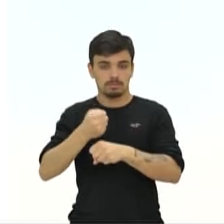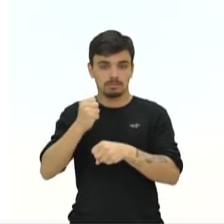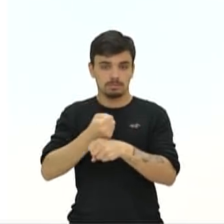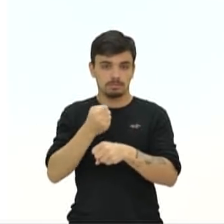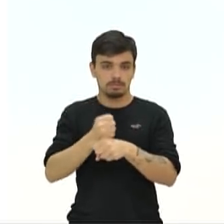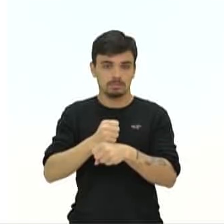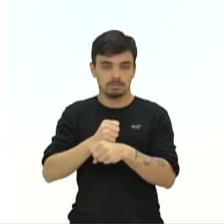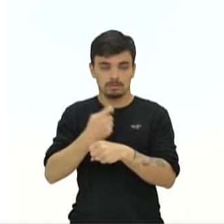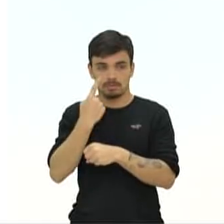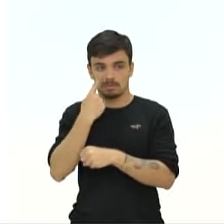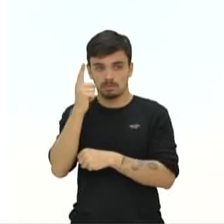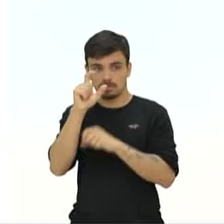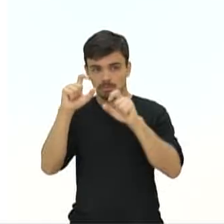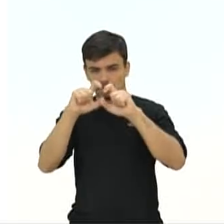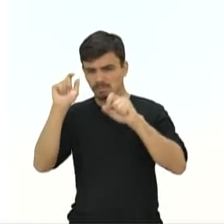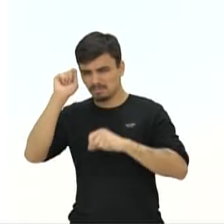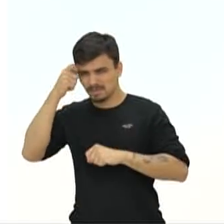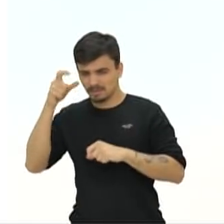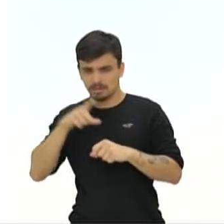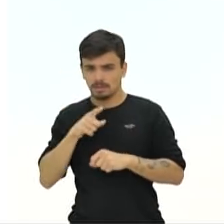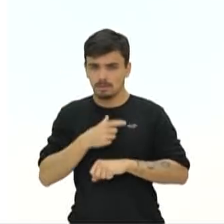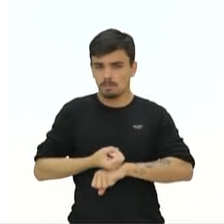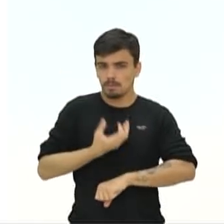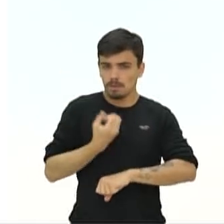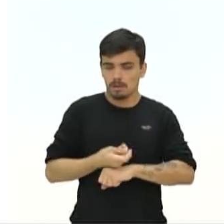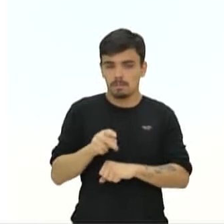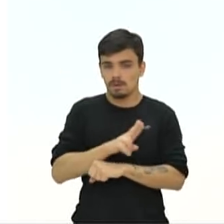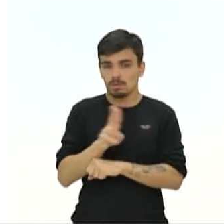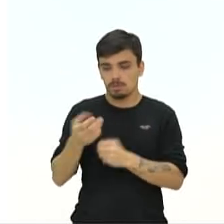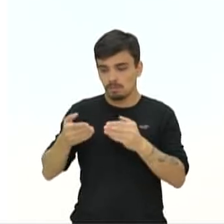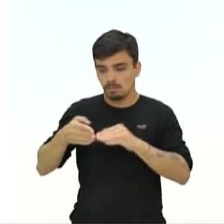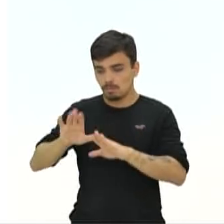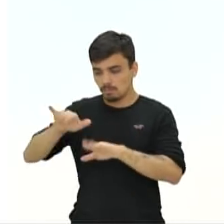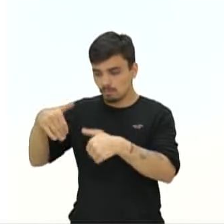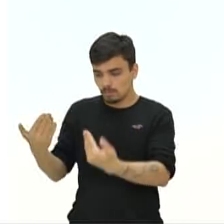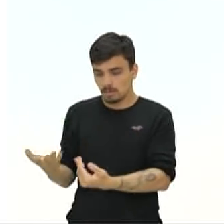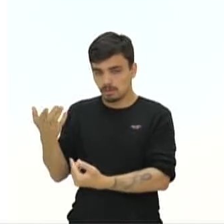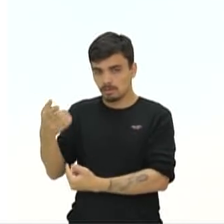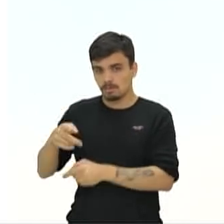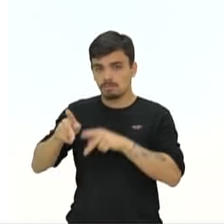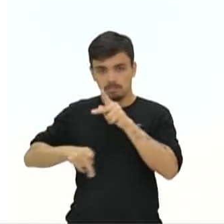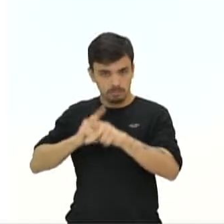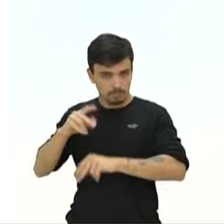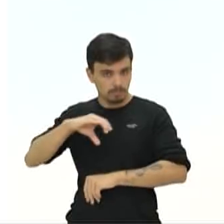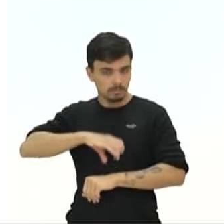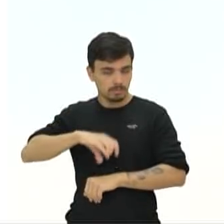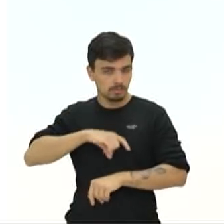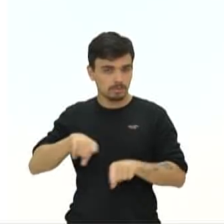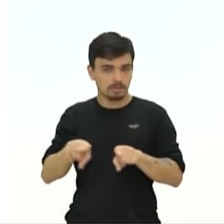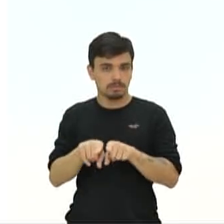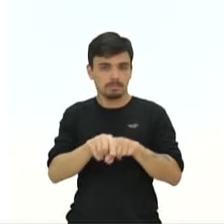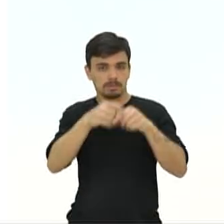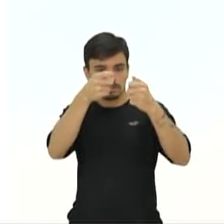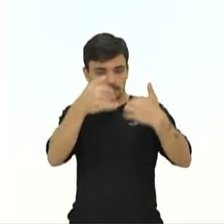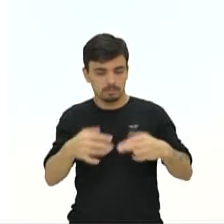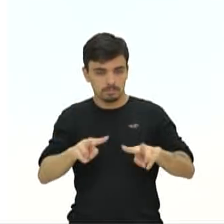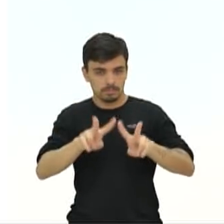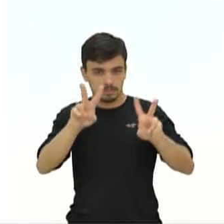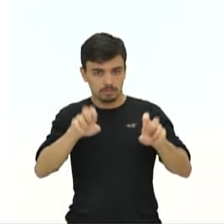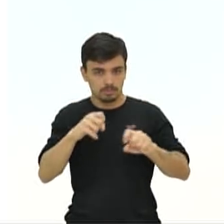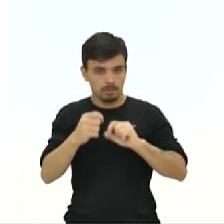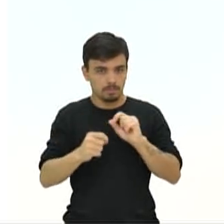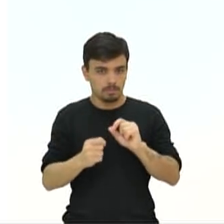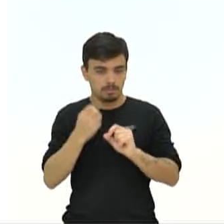Os Lusíadas, consiste em um poema em homenagem ao povo português e conta a viagem do navegador Vasco da